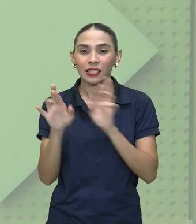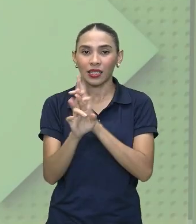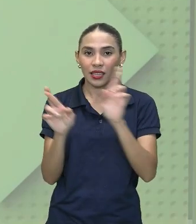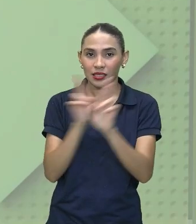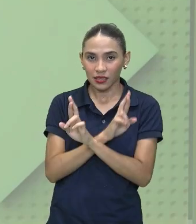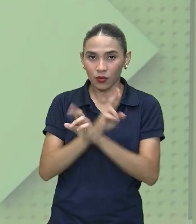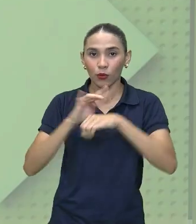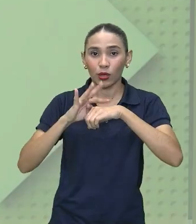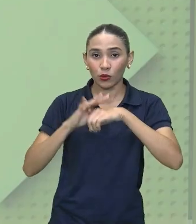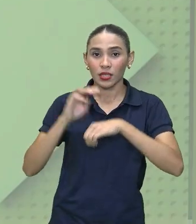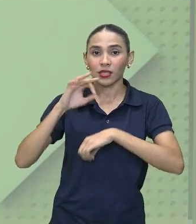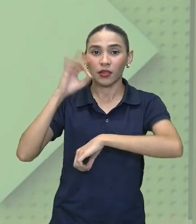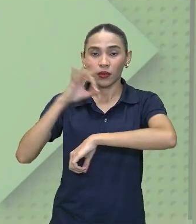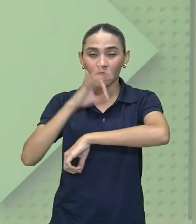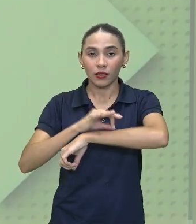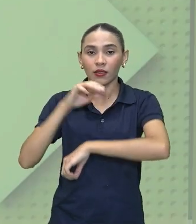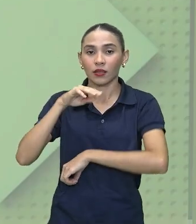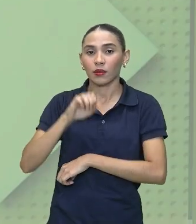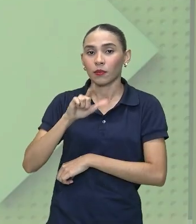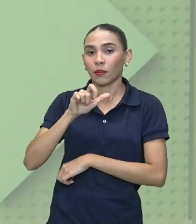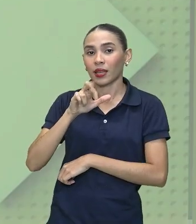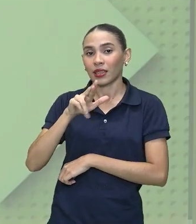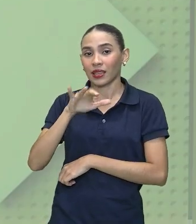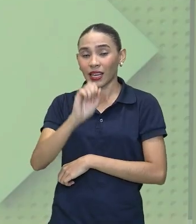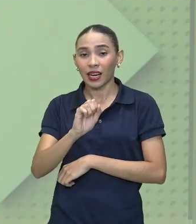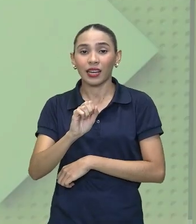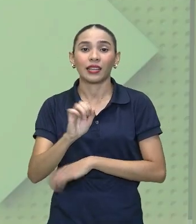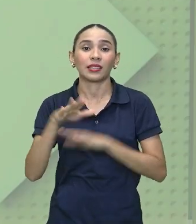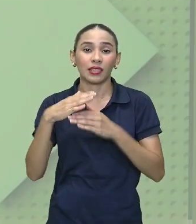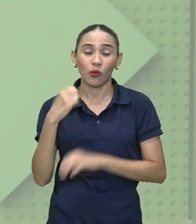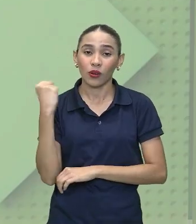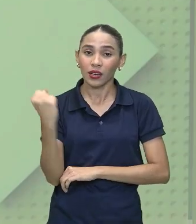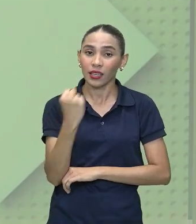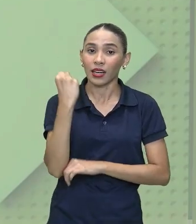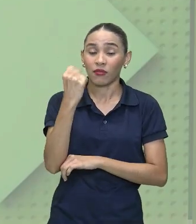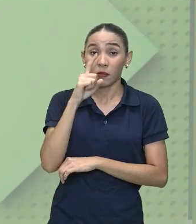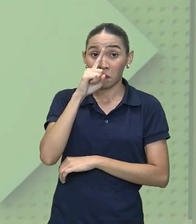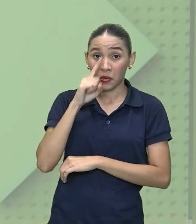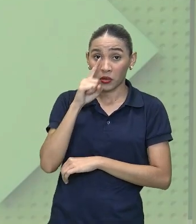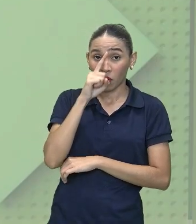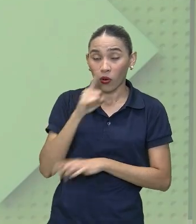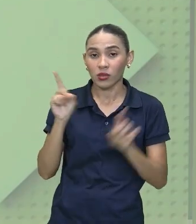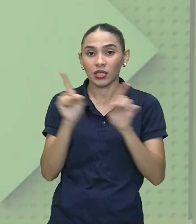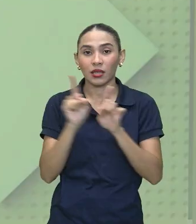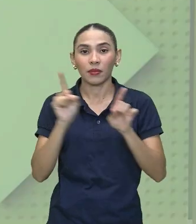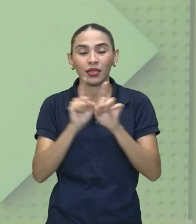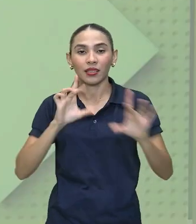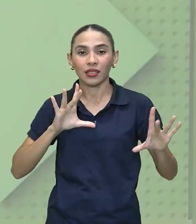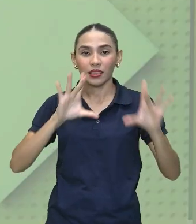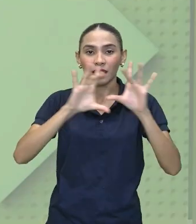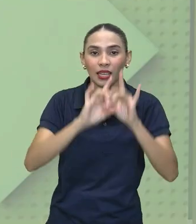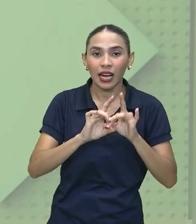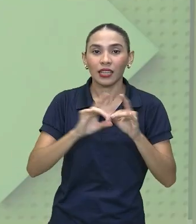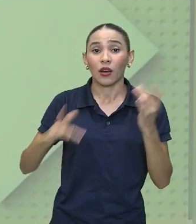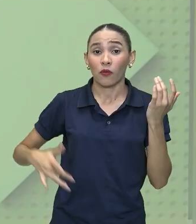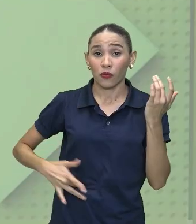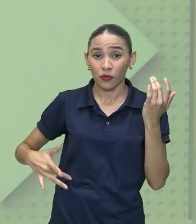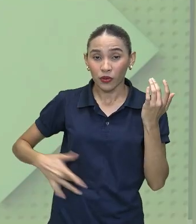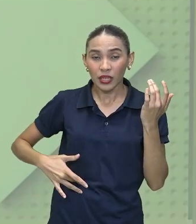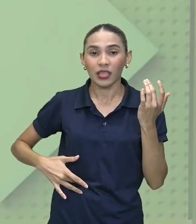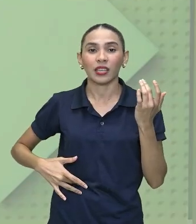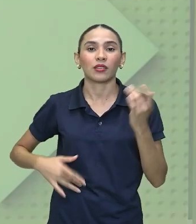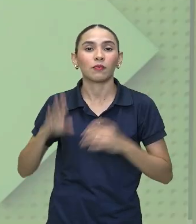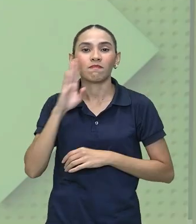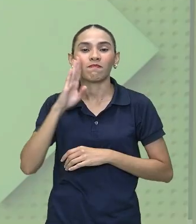doença, por ela ser uma doença muito grave e por ela estar ligada ao fígado, que é um dos órgãos